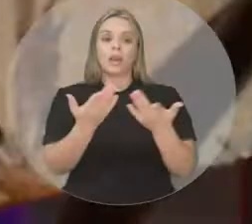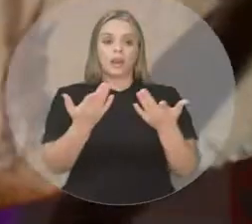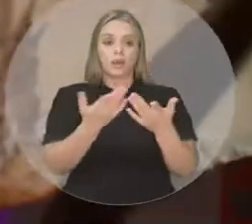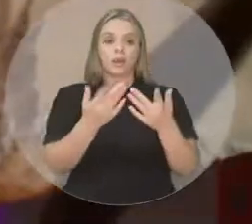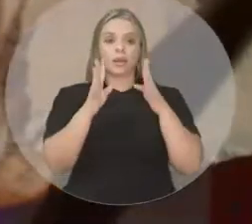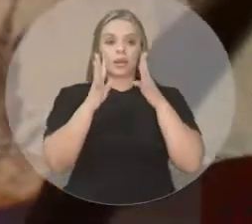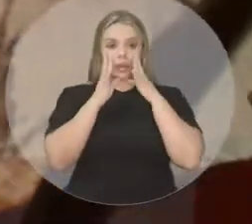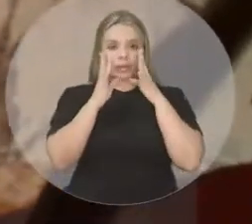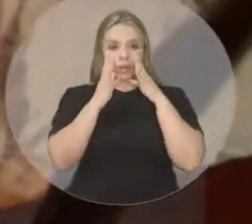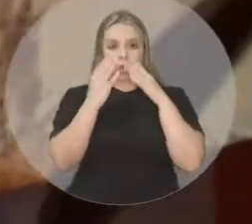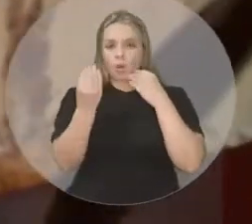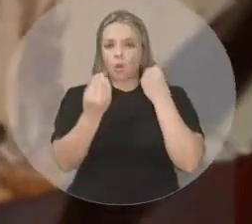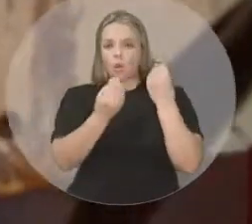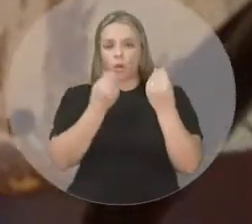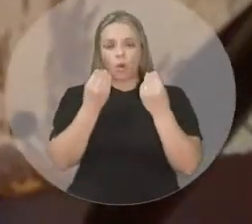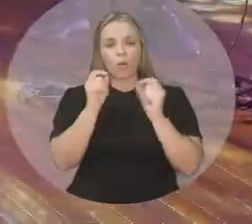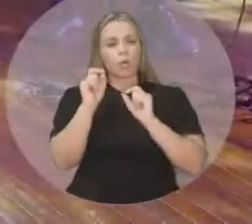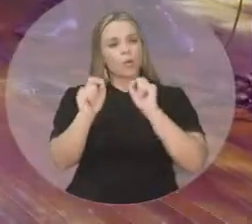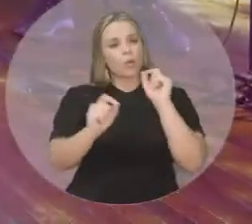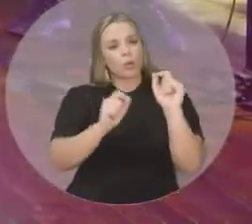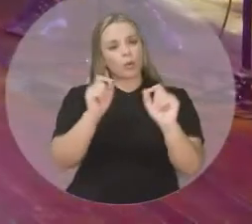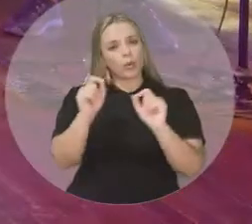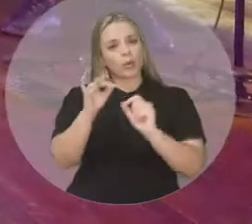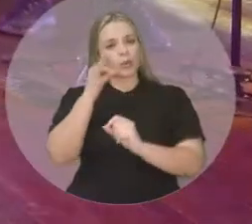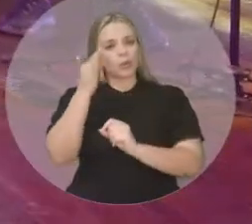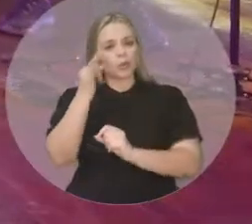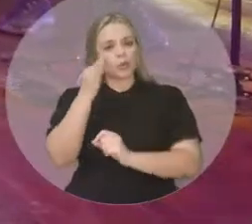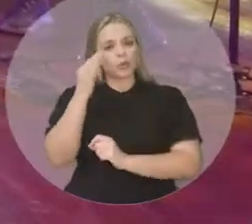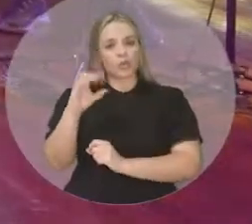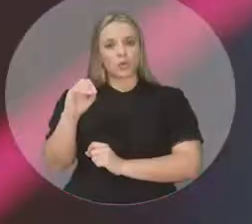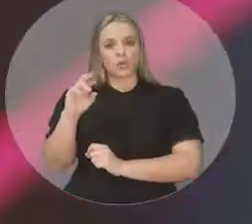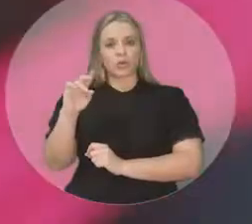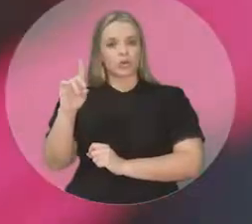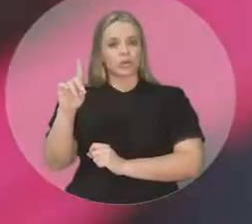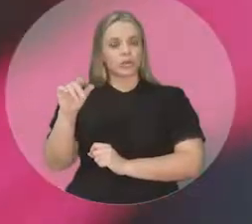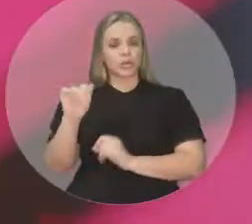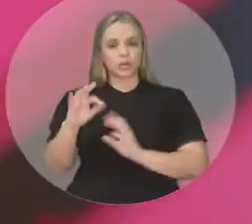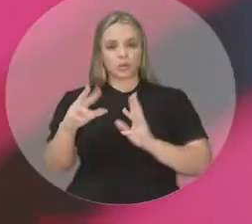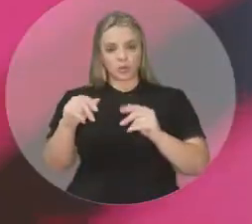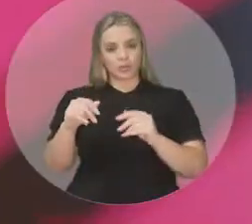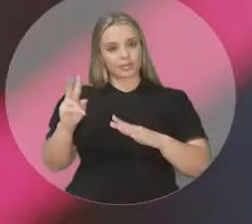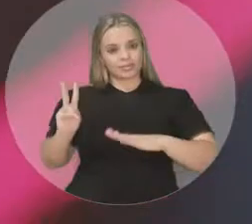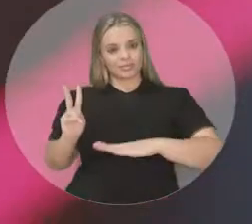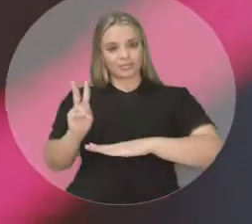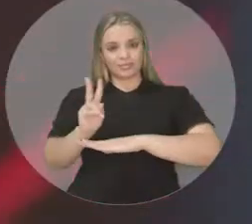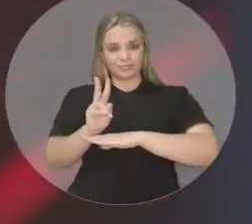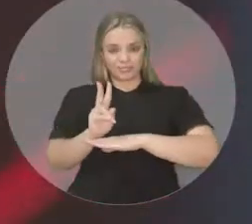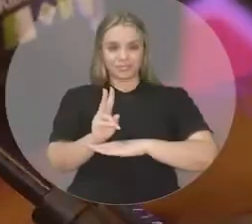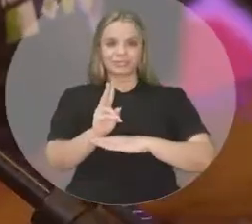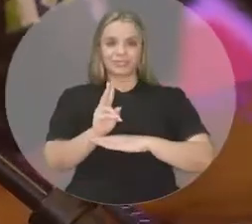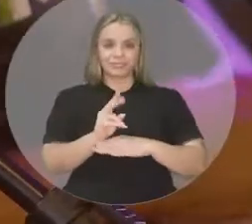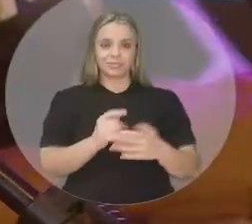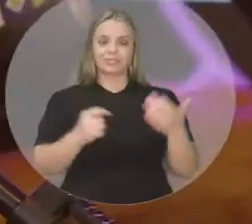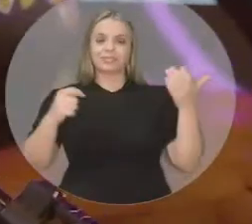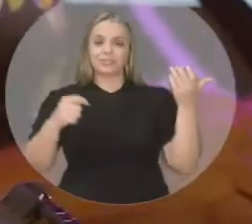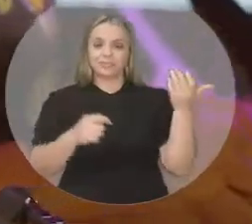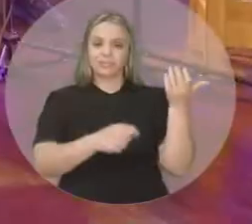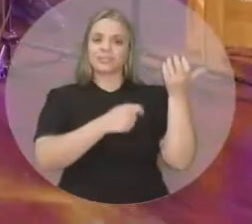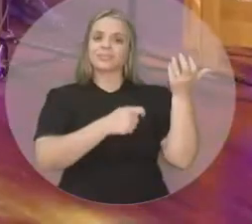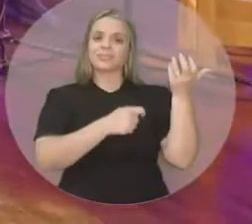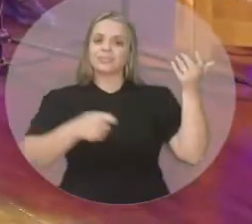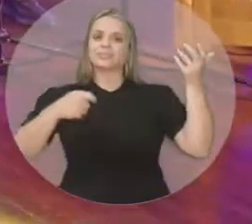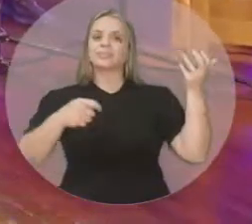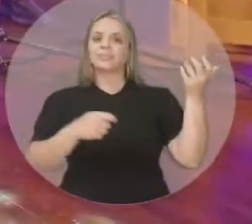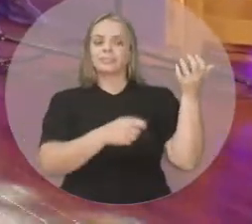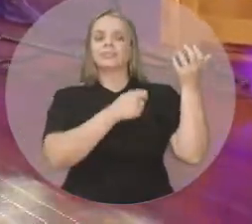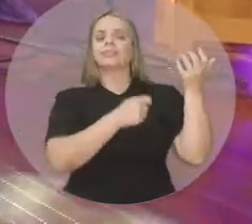No repique da viola, nossa história vou contar.